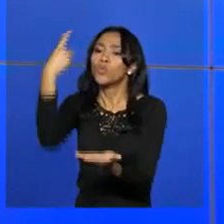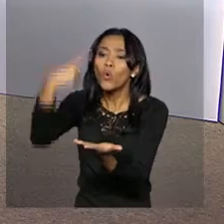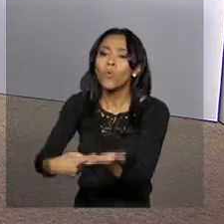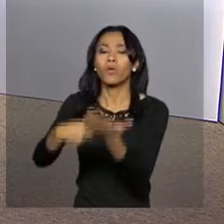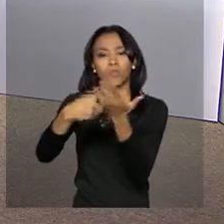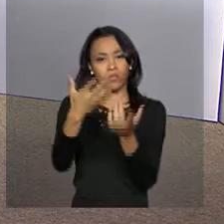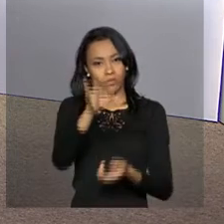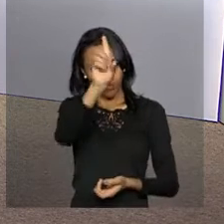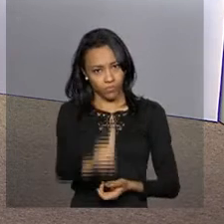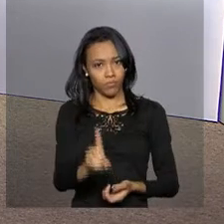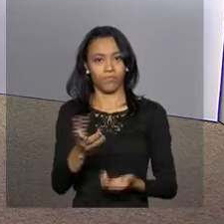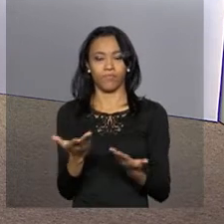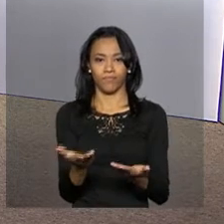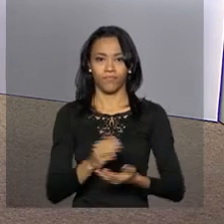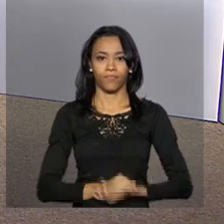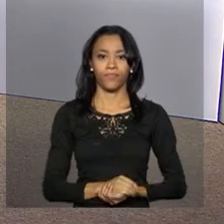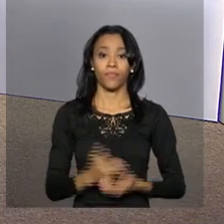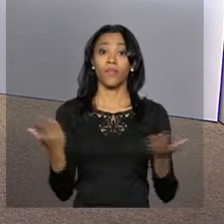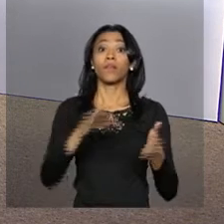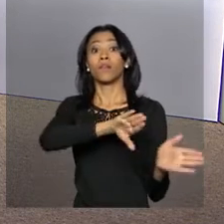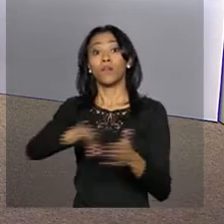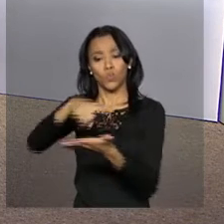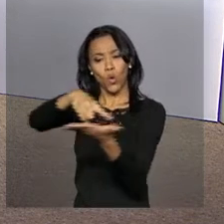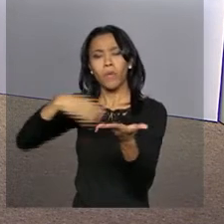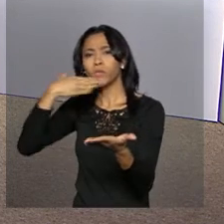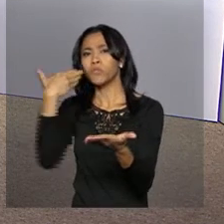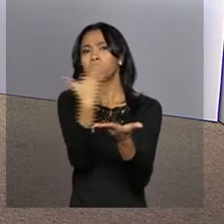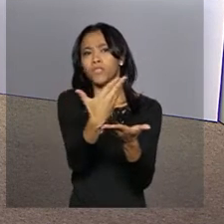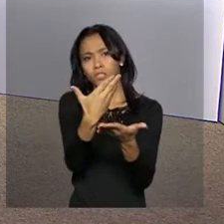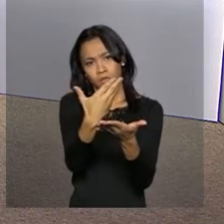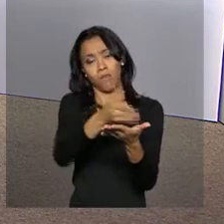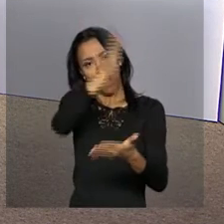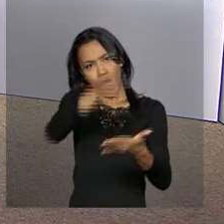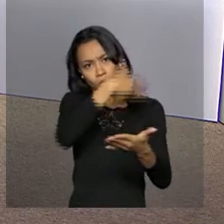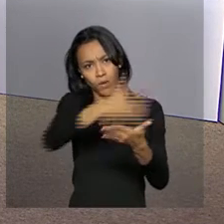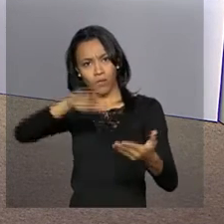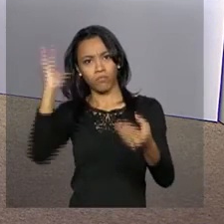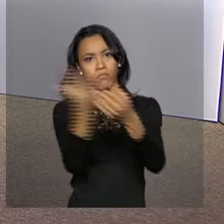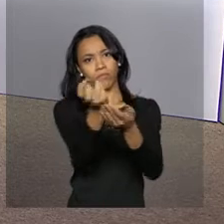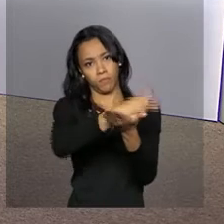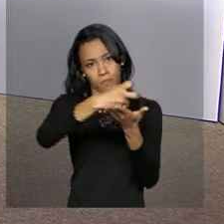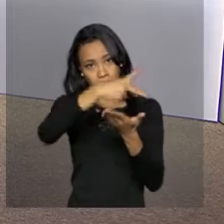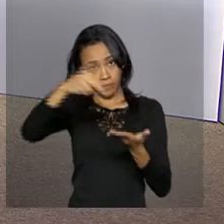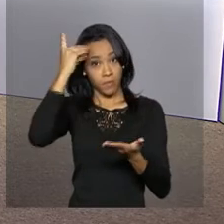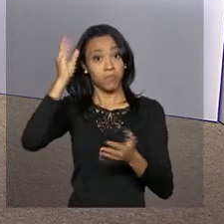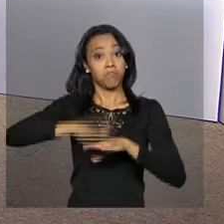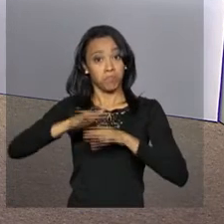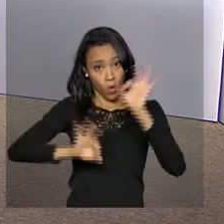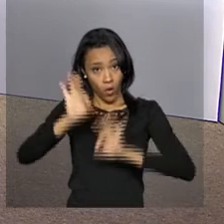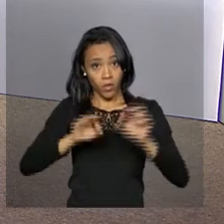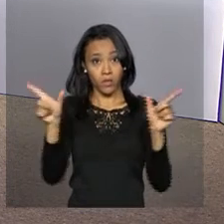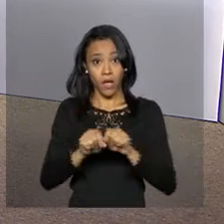democracia. Bom, o pedido de liminar para anular o processo de impedimento da presidenta Dilma Rousseff, feito pela Advocacia Geral